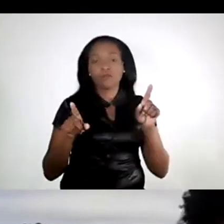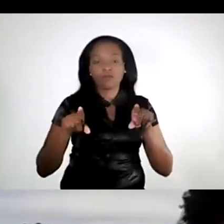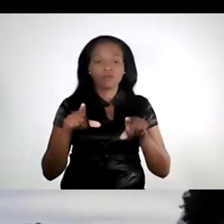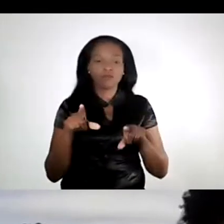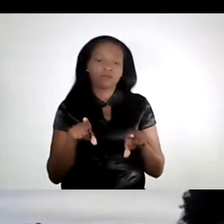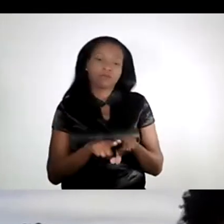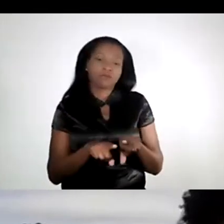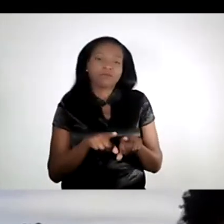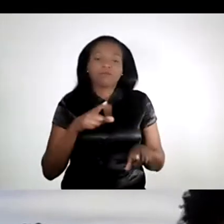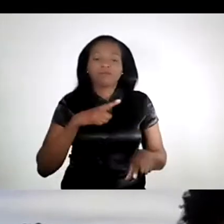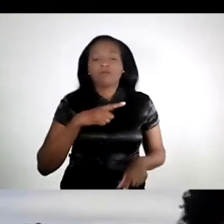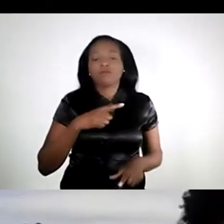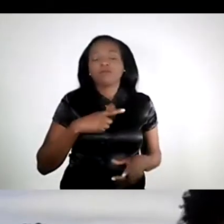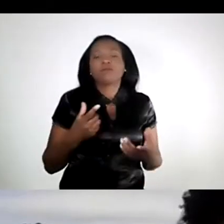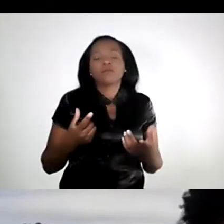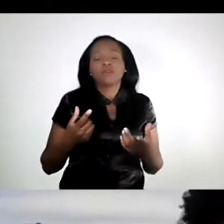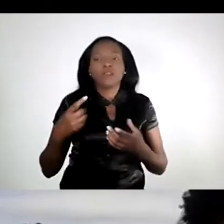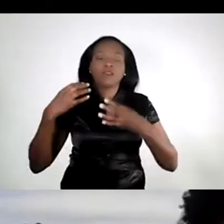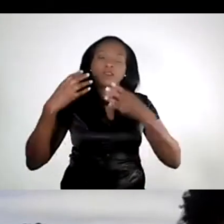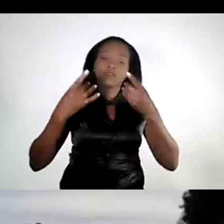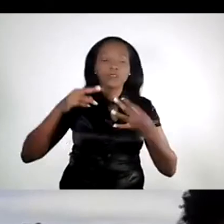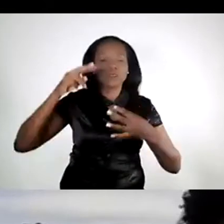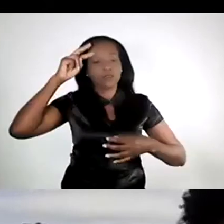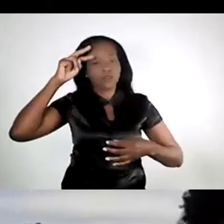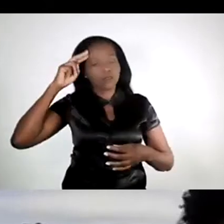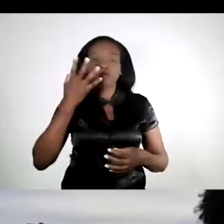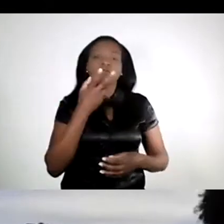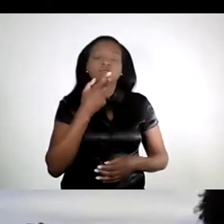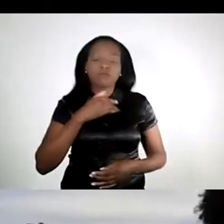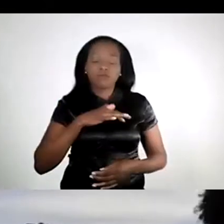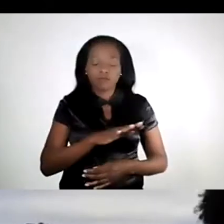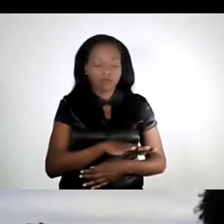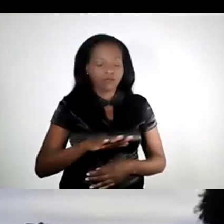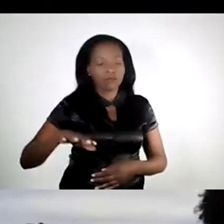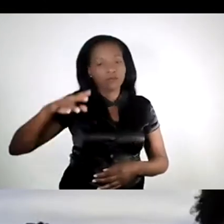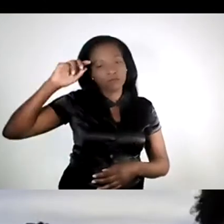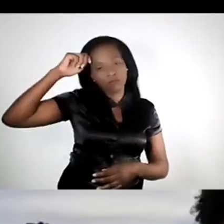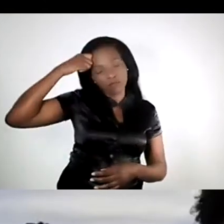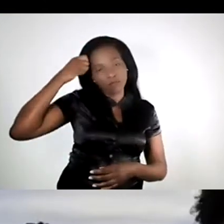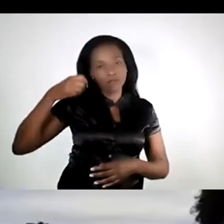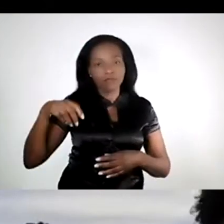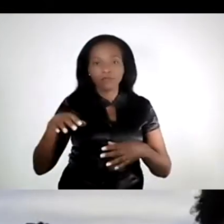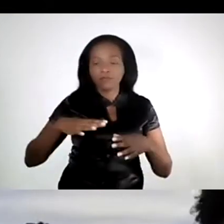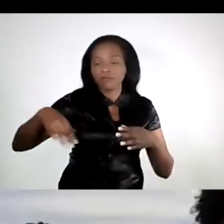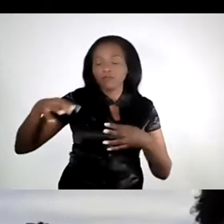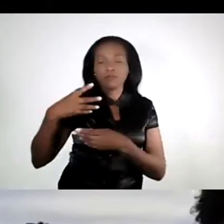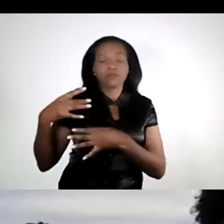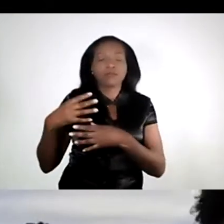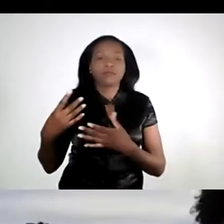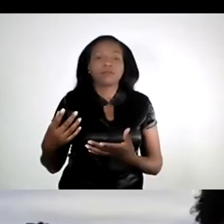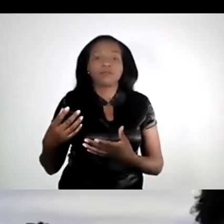negra no contexto urbano. E as crianças da roça não se viam representadas, não existiam